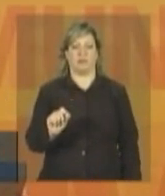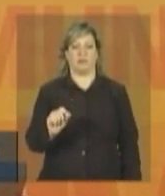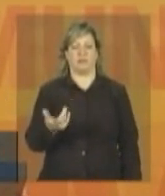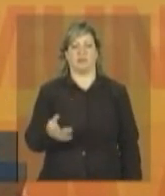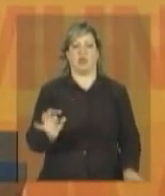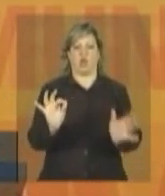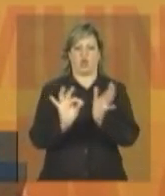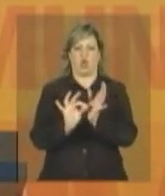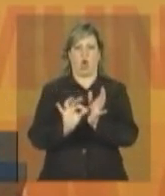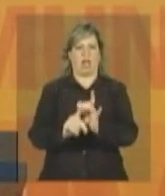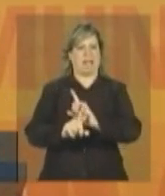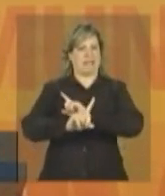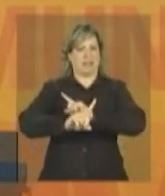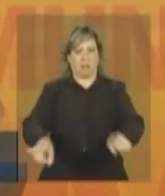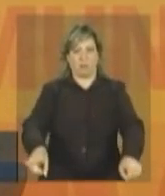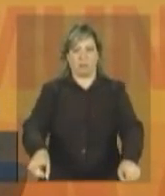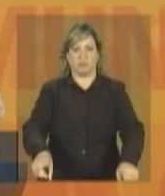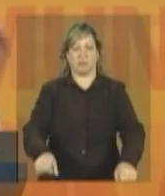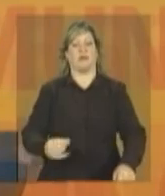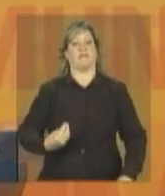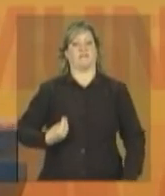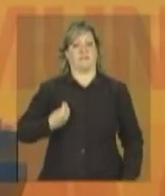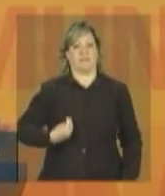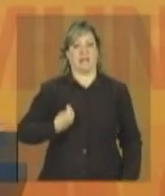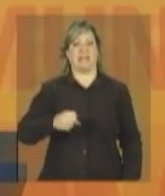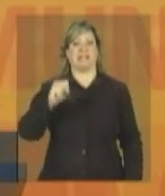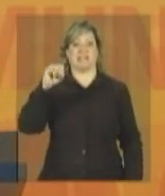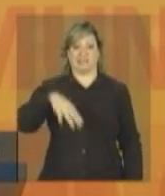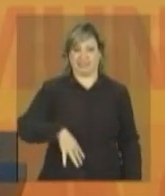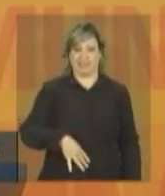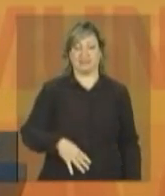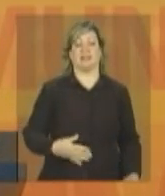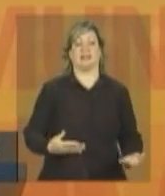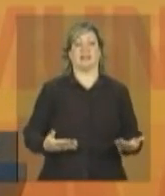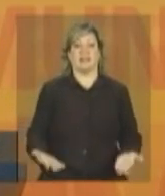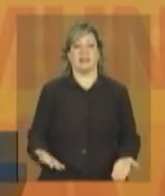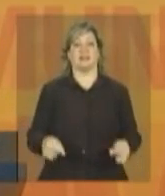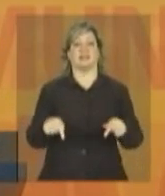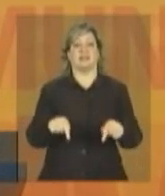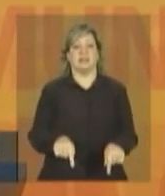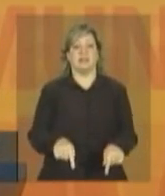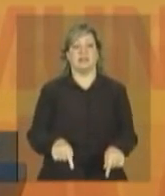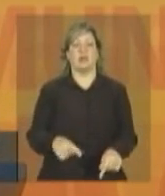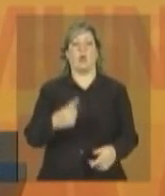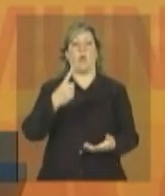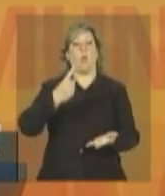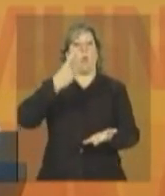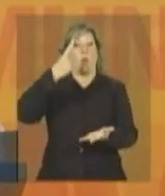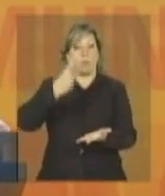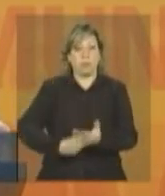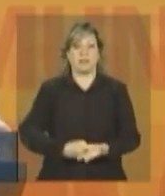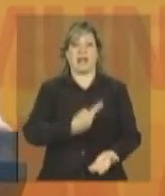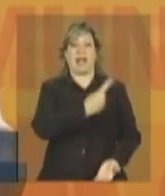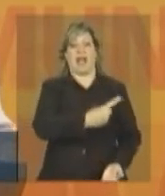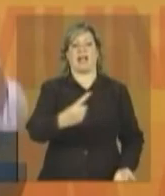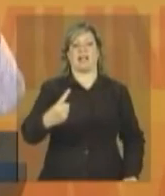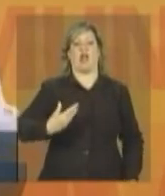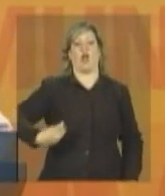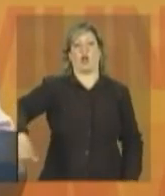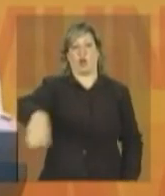drogas não e vida sim, seja um compromisso de cada um de